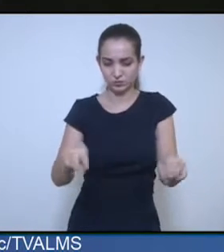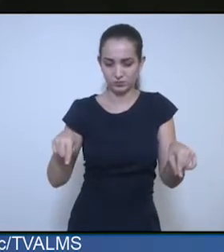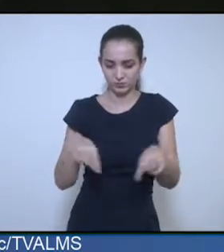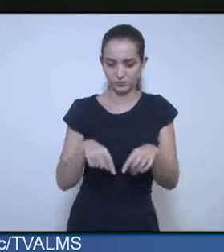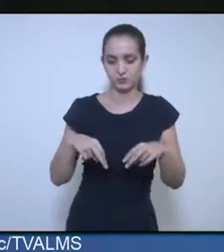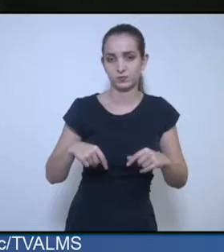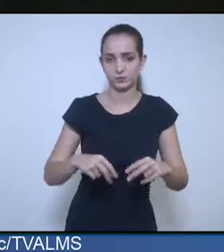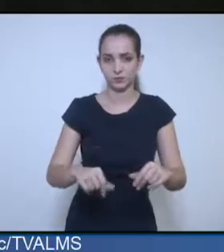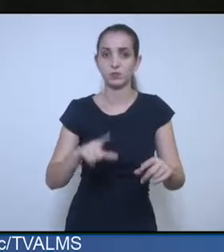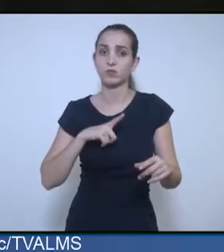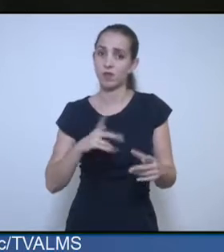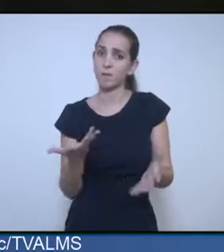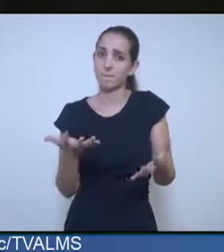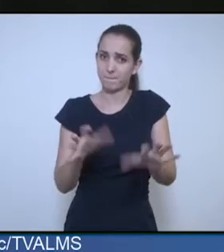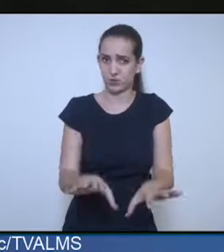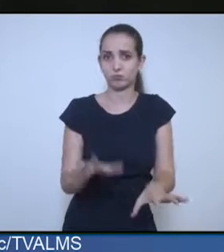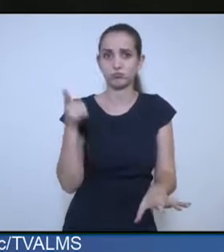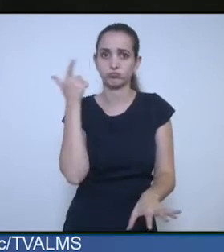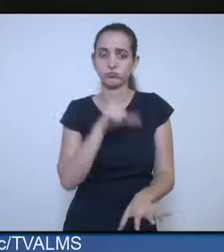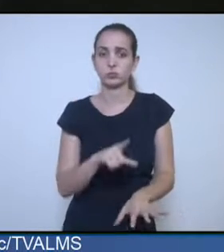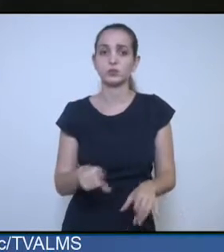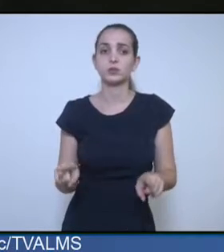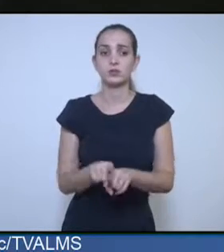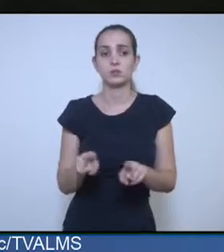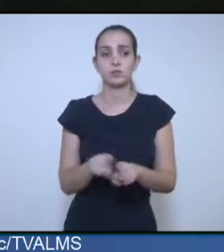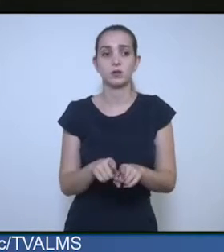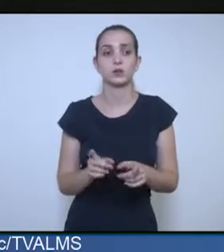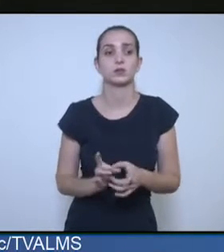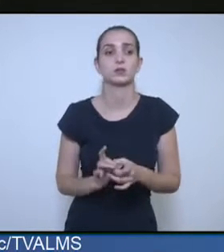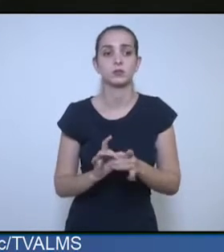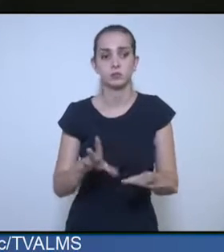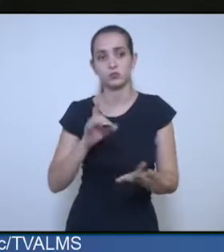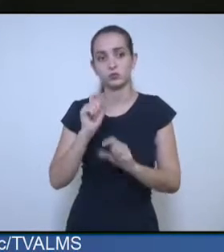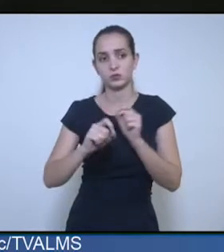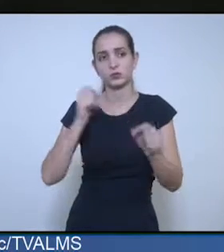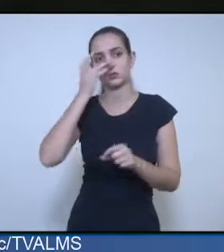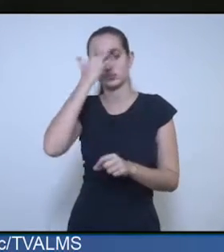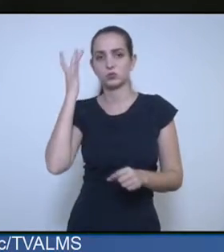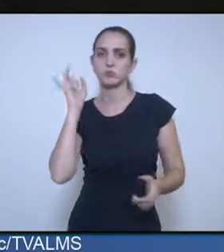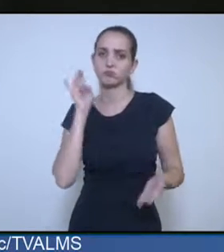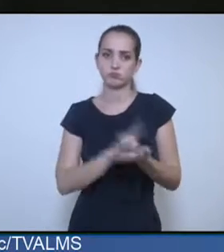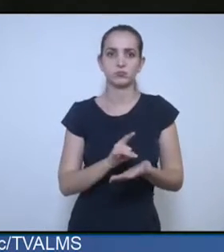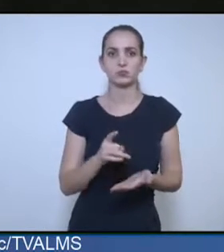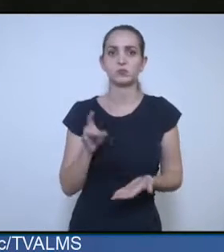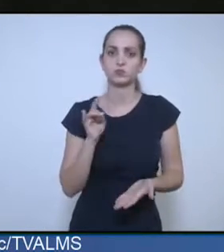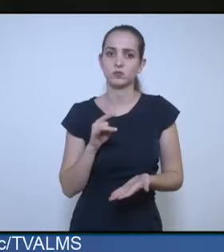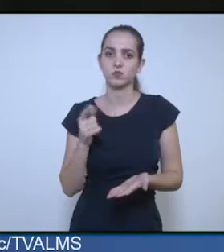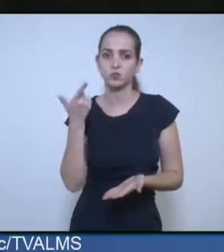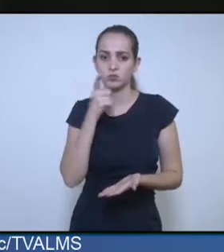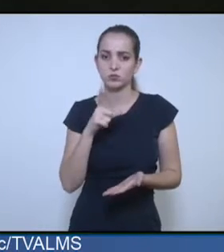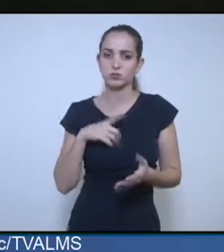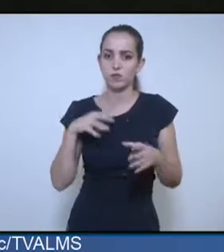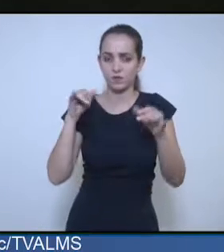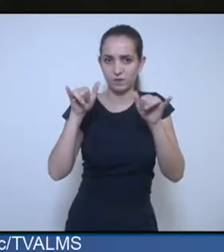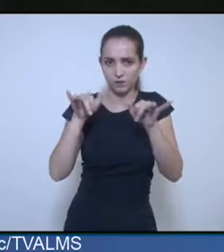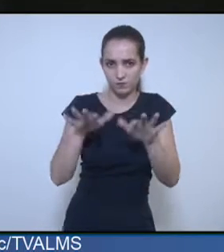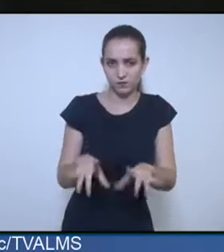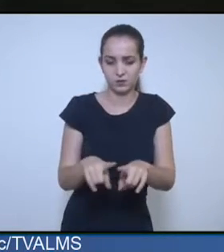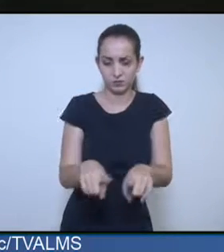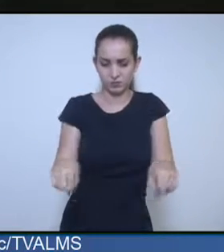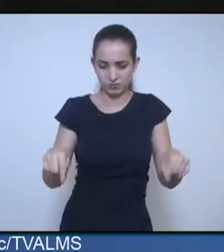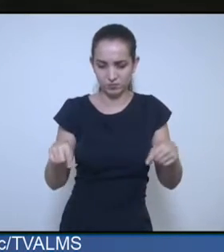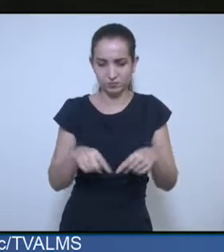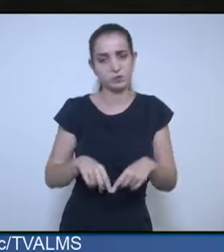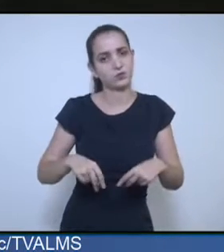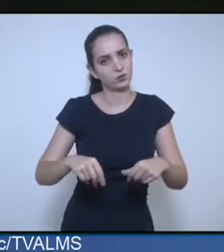dela permitir a inclusão, ela permite que as pessoas possam efetivamente ficar na terra, que possam produzir,